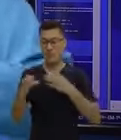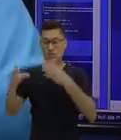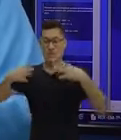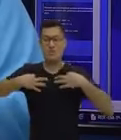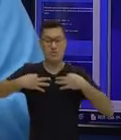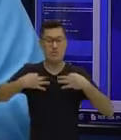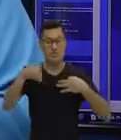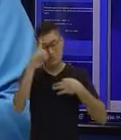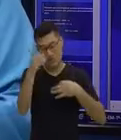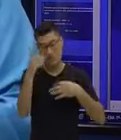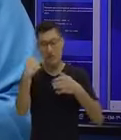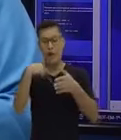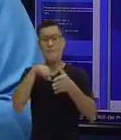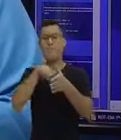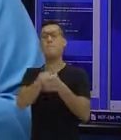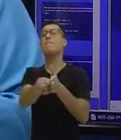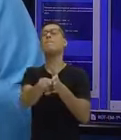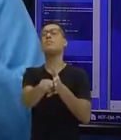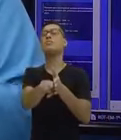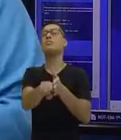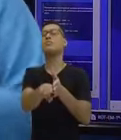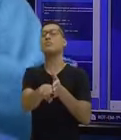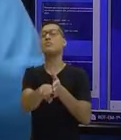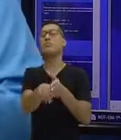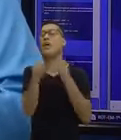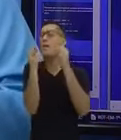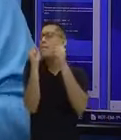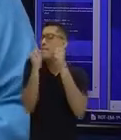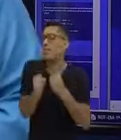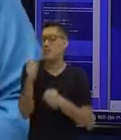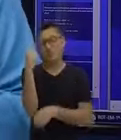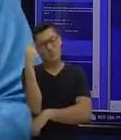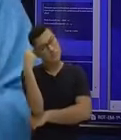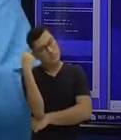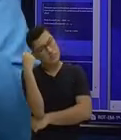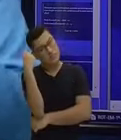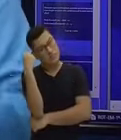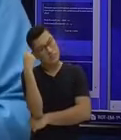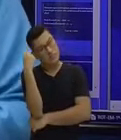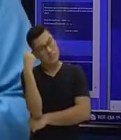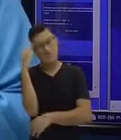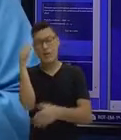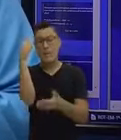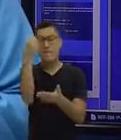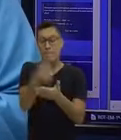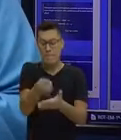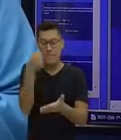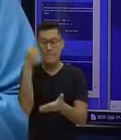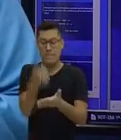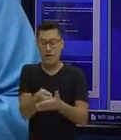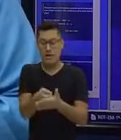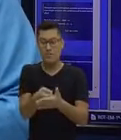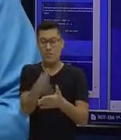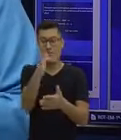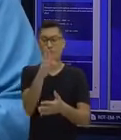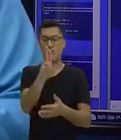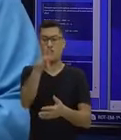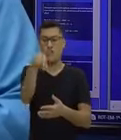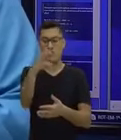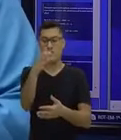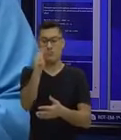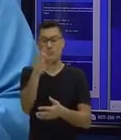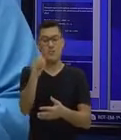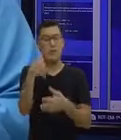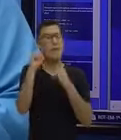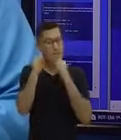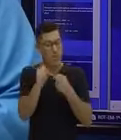ideia da pergunta é o seguinte, será que nós podemos pensar nesse pagamento dele como uma função afim? Será que dá para descrever como